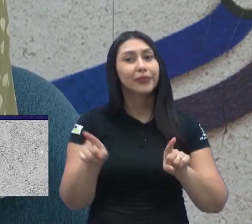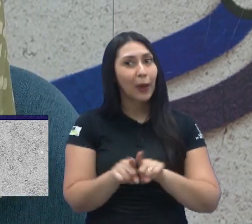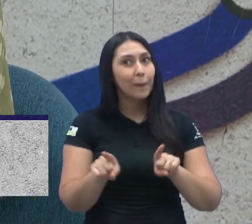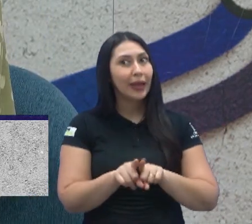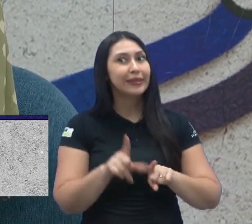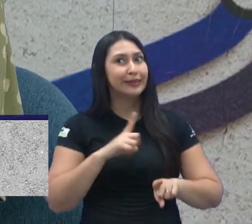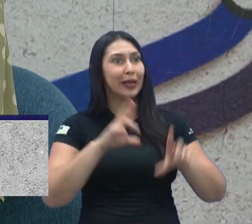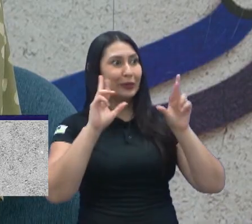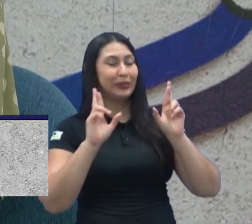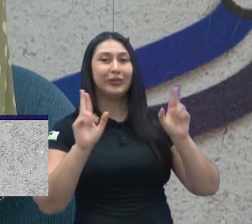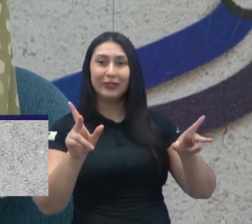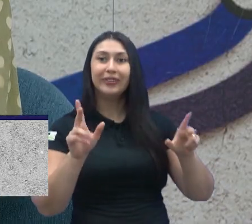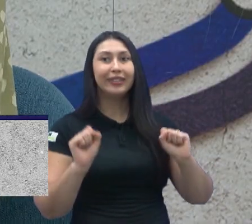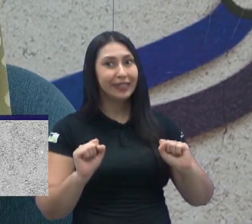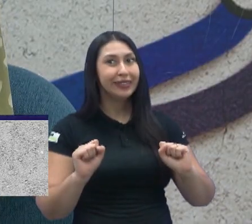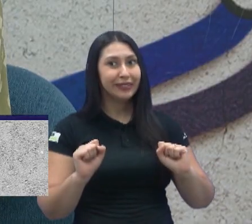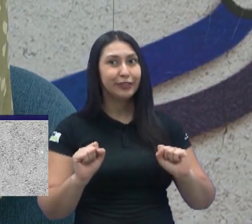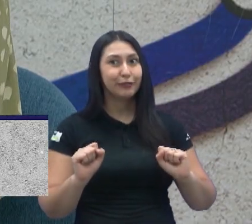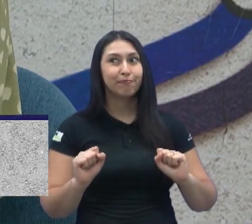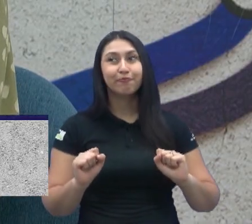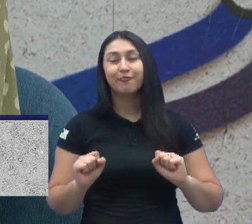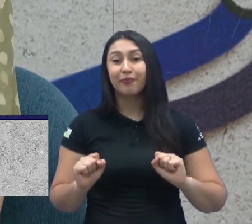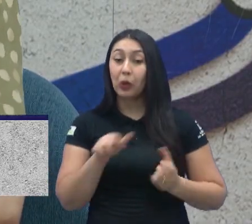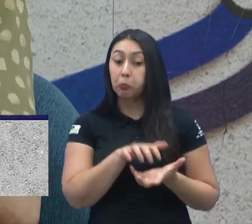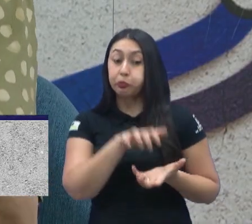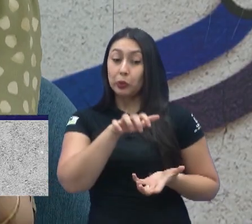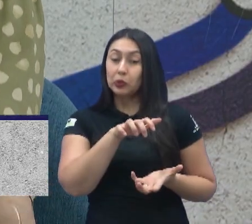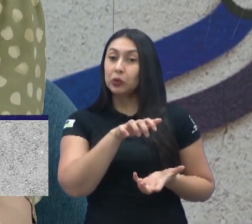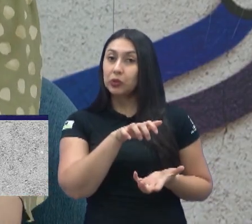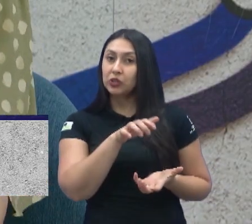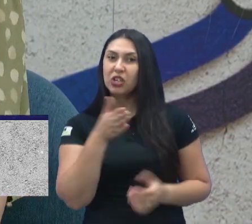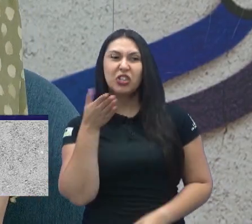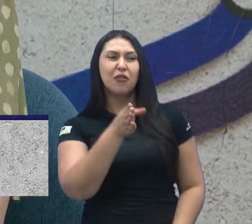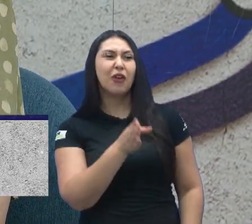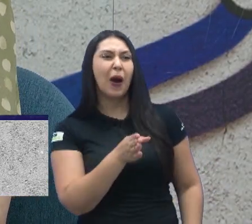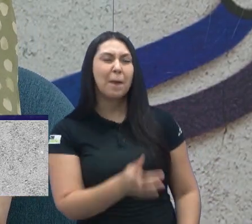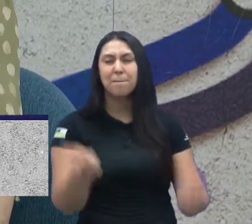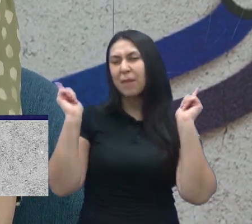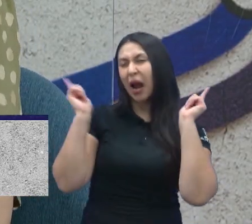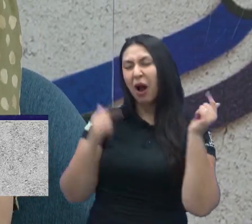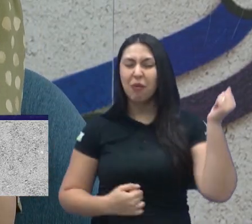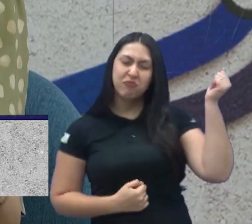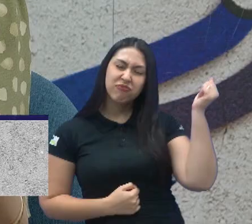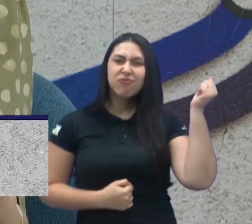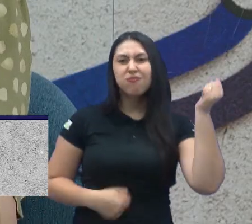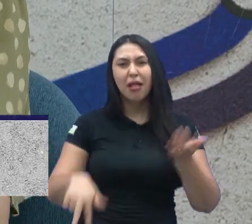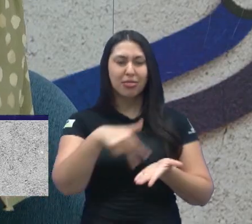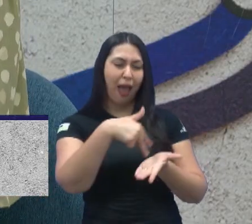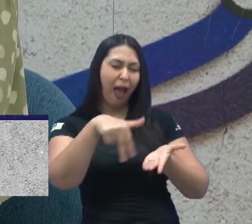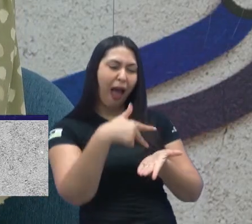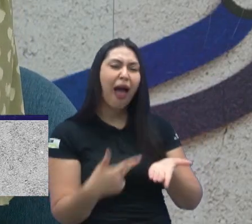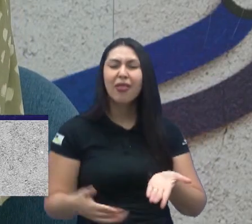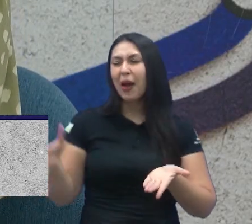gente já acompanhou situações de idosos que vão para o baile, saem com as amigas, né, tomar uma